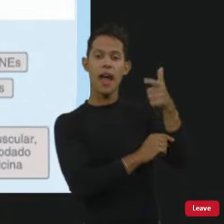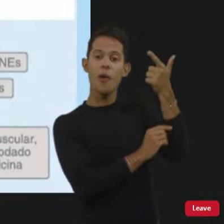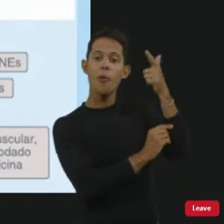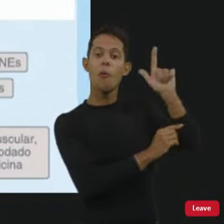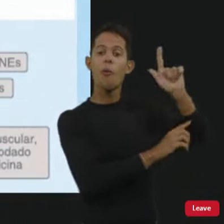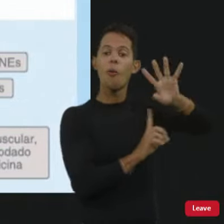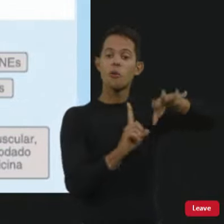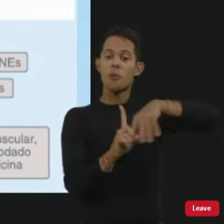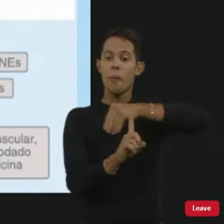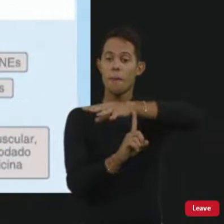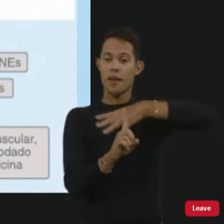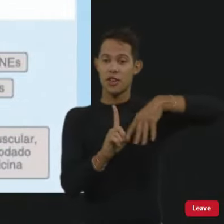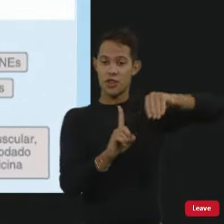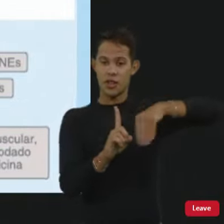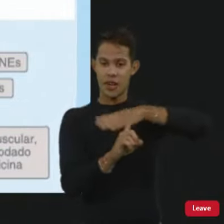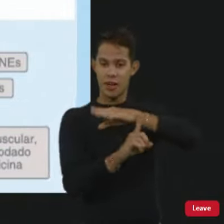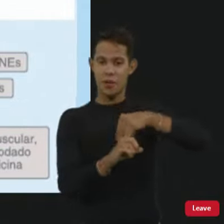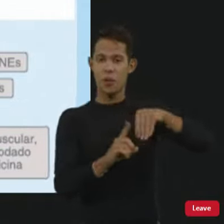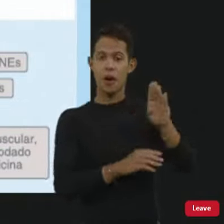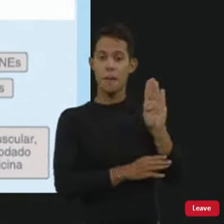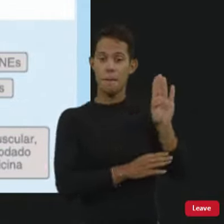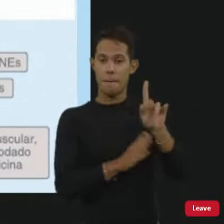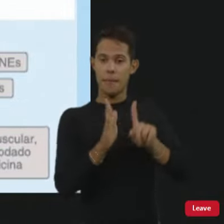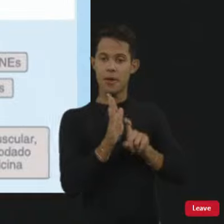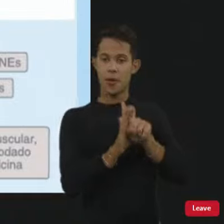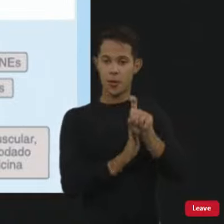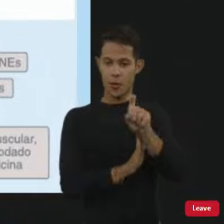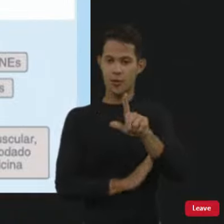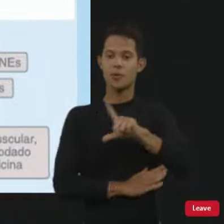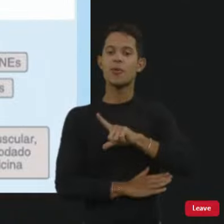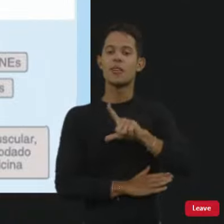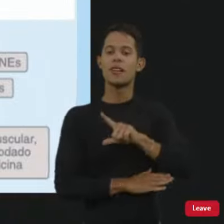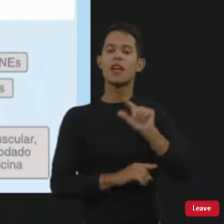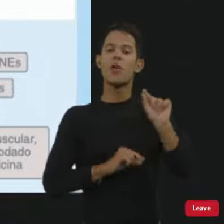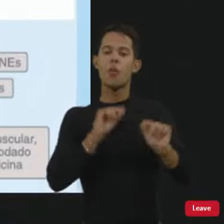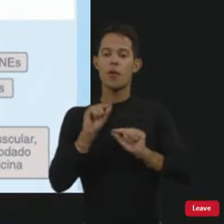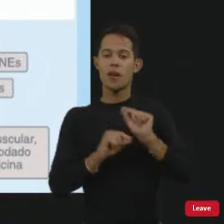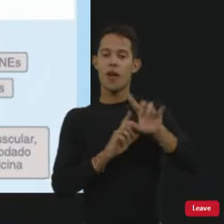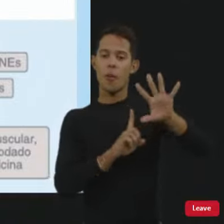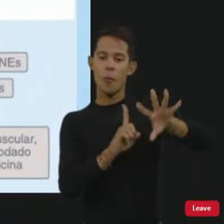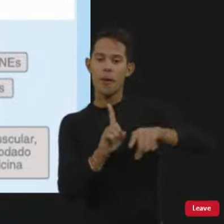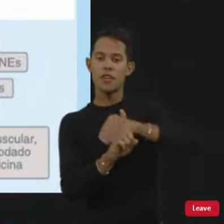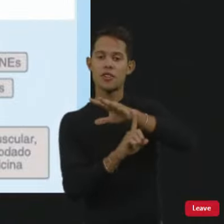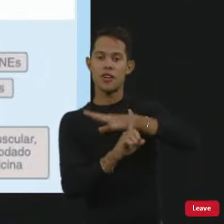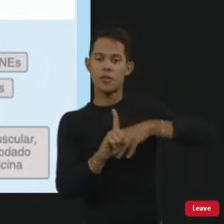né? Então, esse angedema alérgico ele tem um mediador biológico